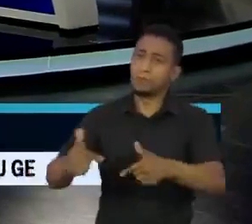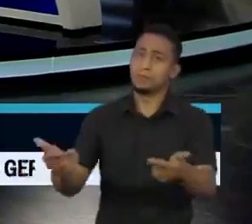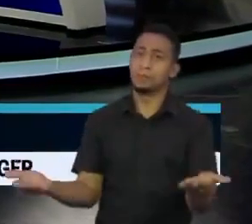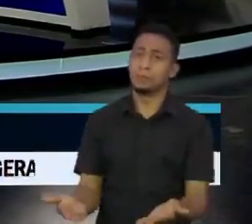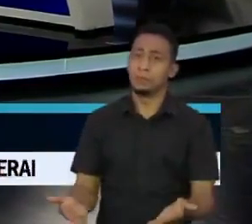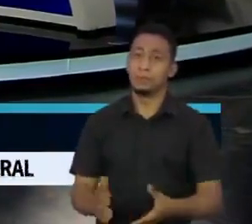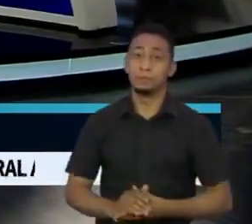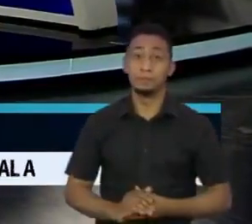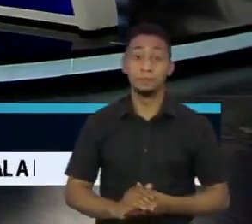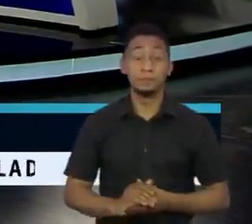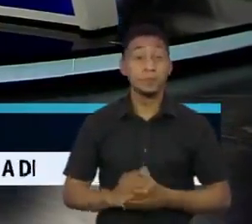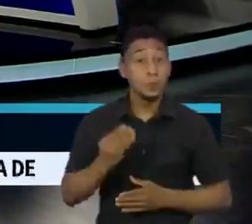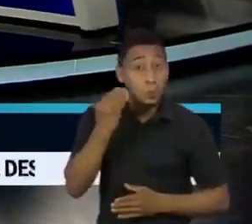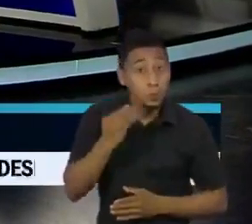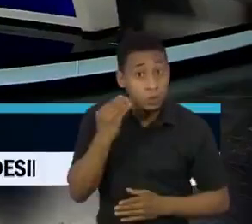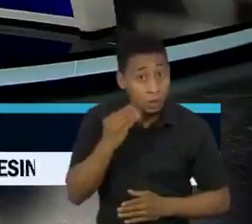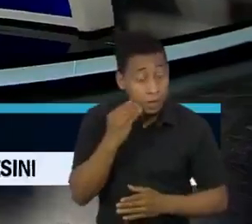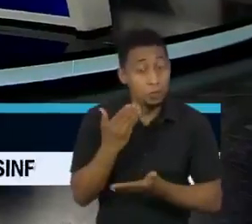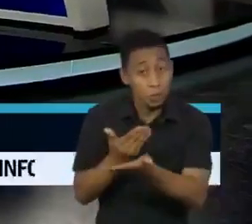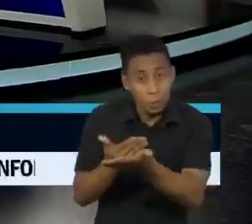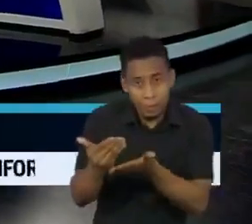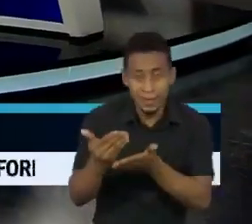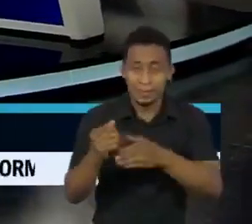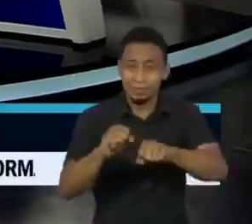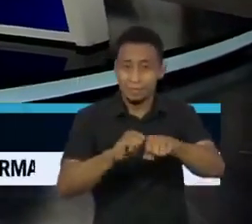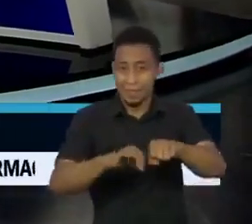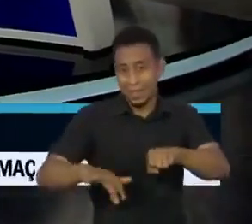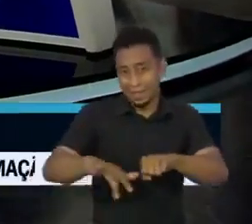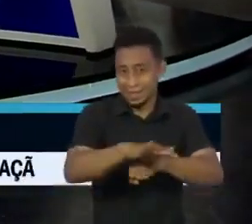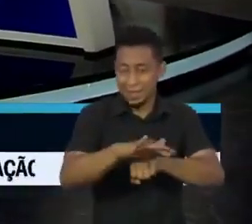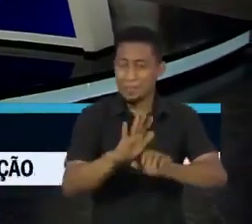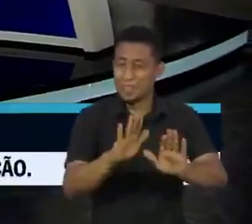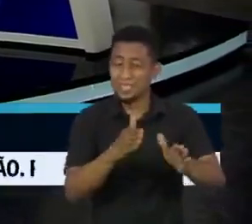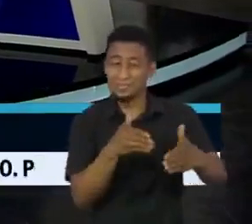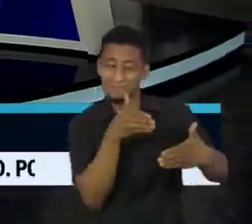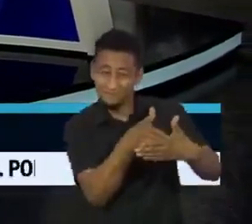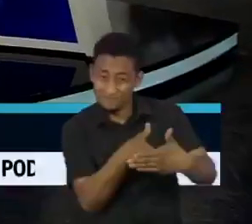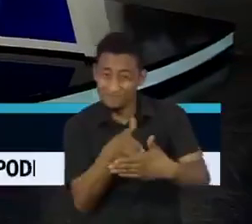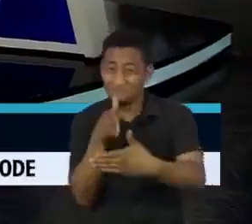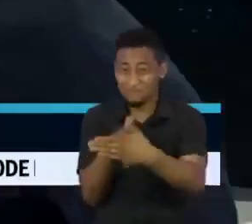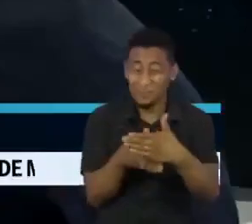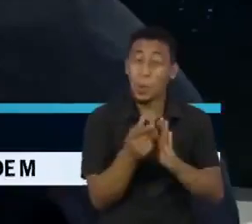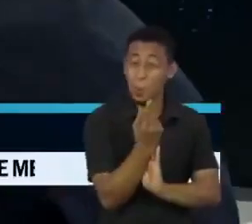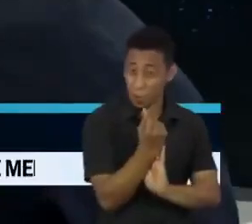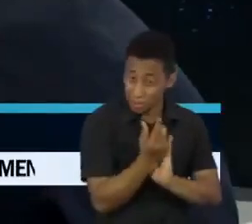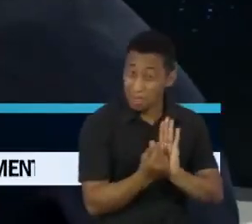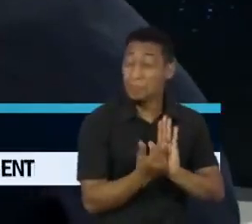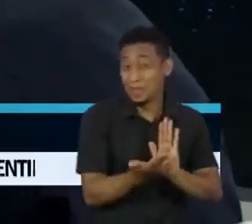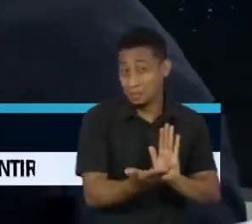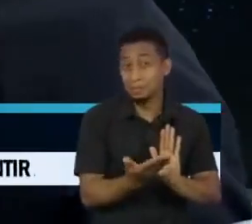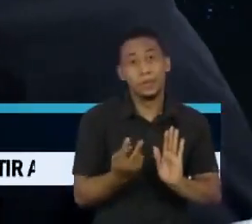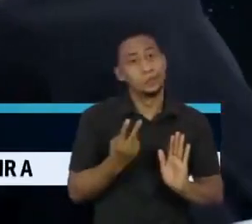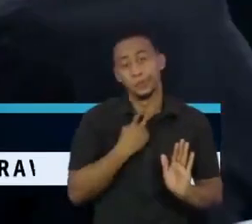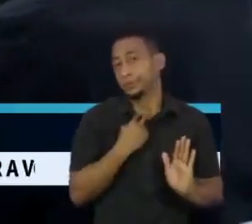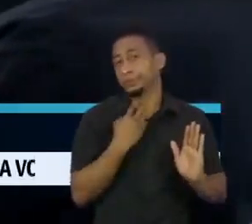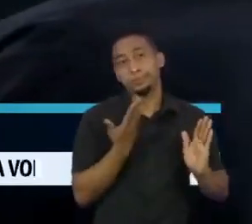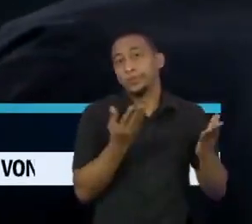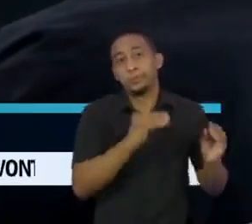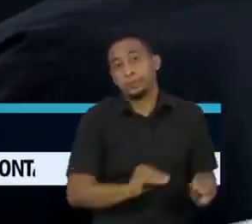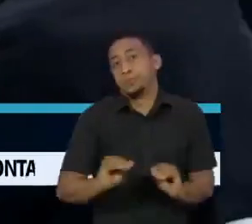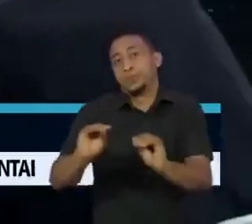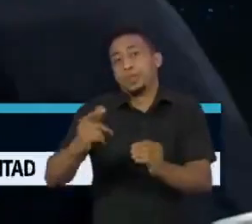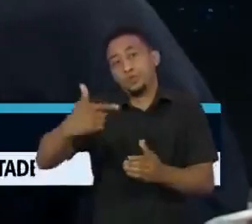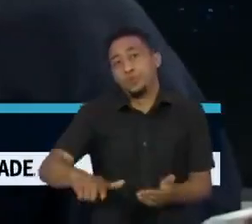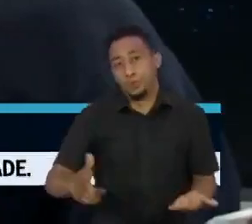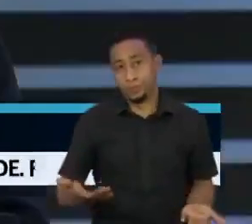Cenis, o teste preparatório do censo começa em meio a um impasse chamado orçamento, mas não dá para adiar de novo o censo, né?